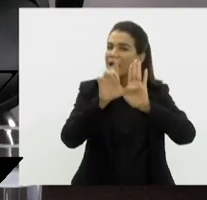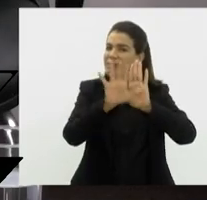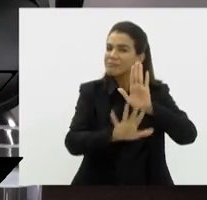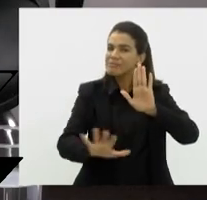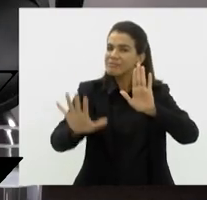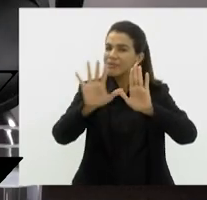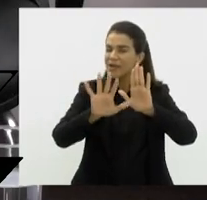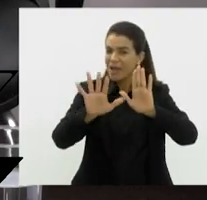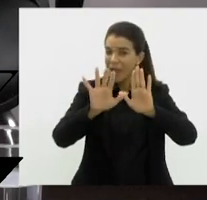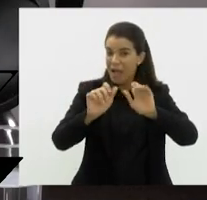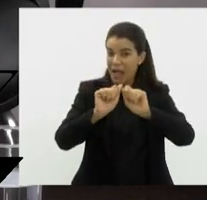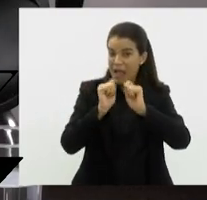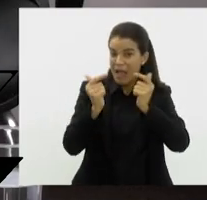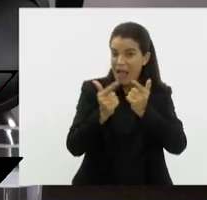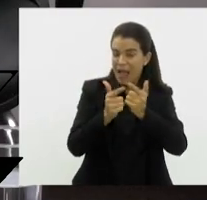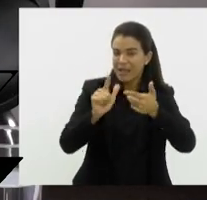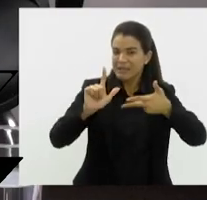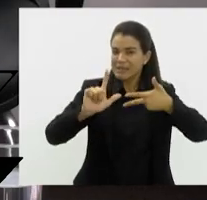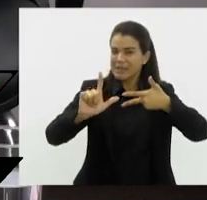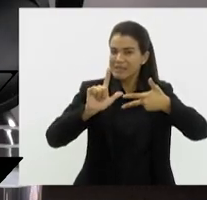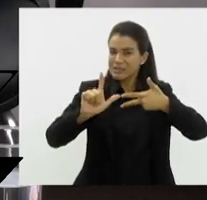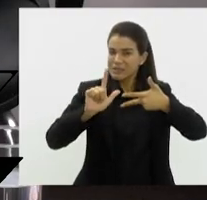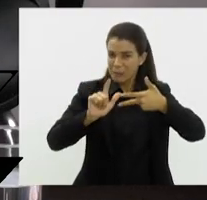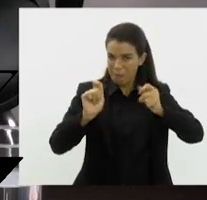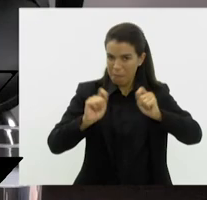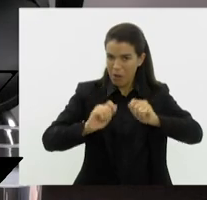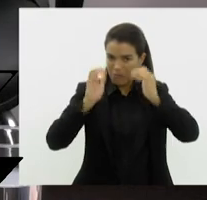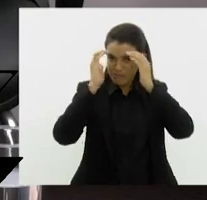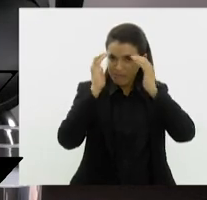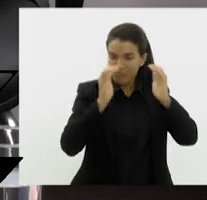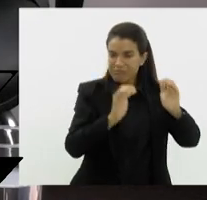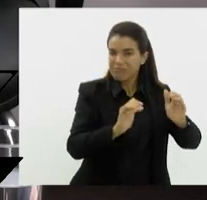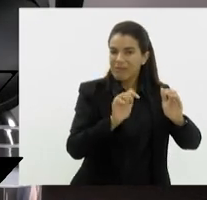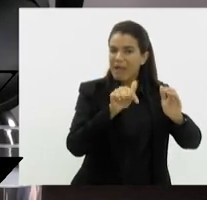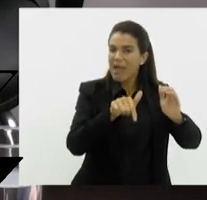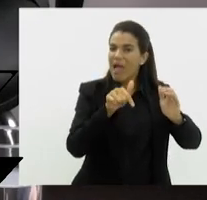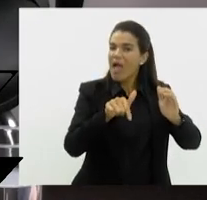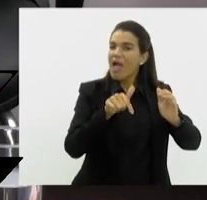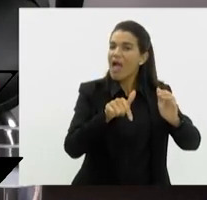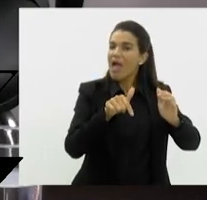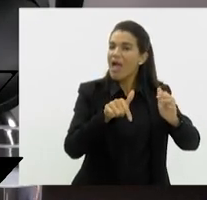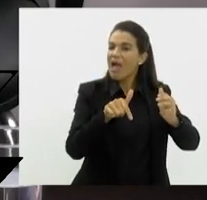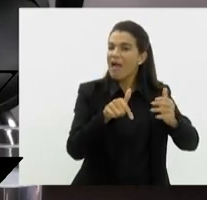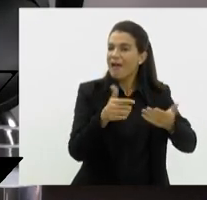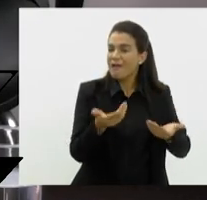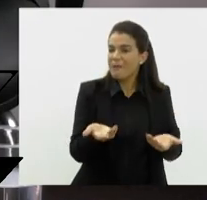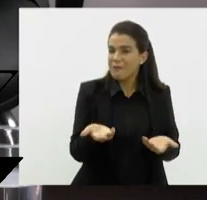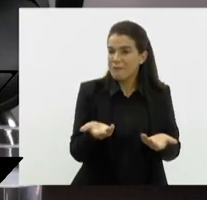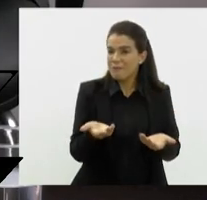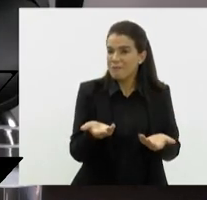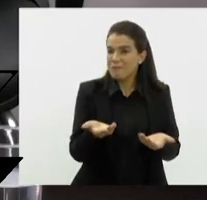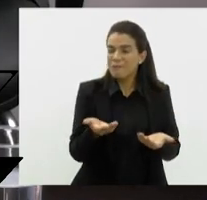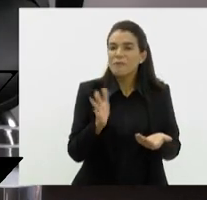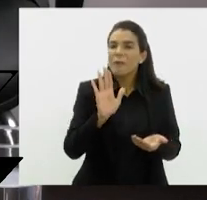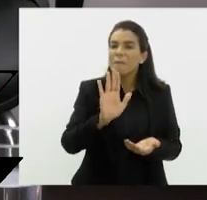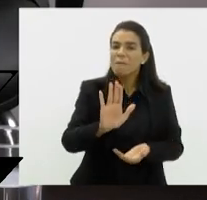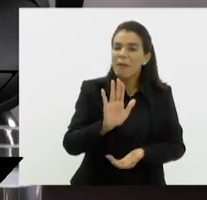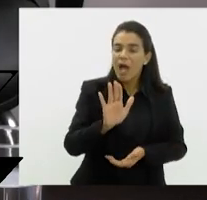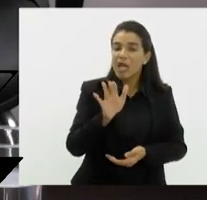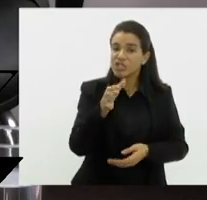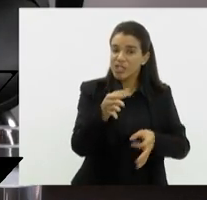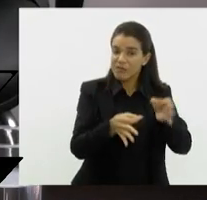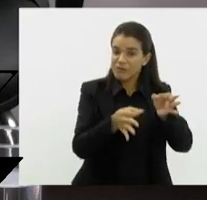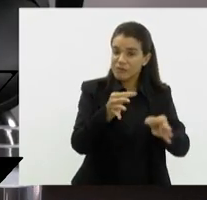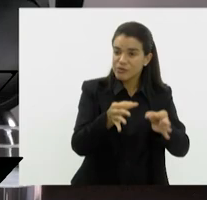a Assembleia Legislativa pode cumprir? Verdade. E ela é um poder em si. Perfeito. Mas como já tramitou